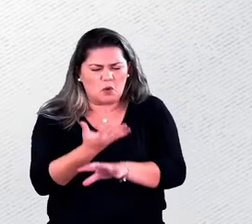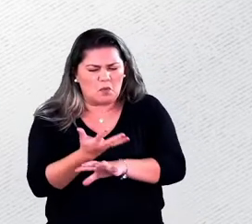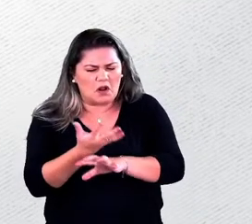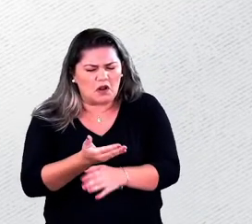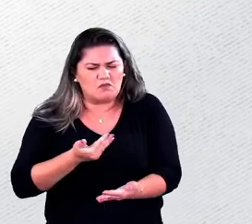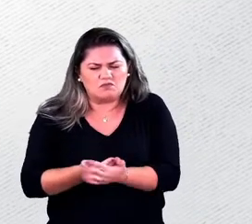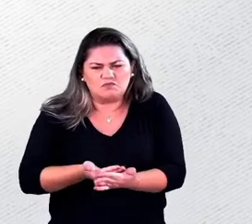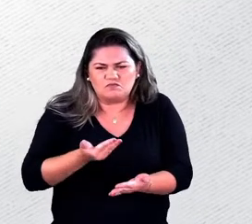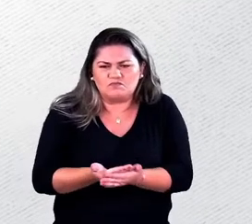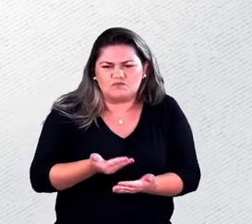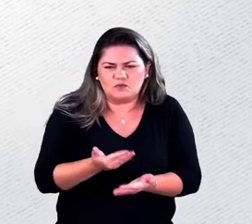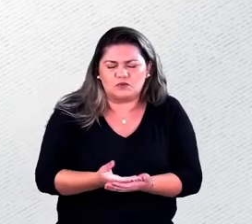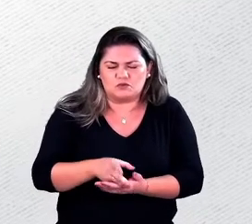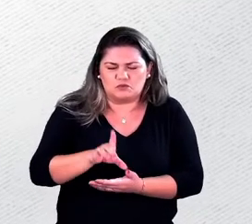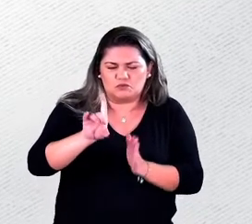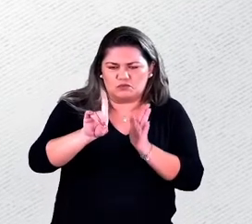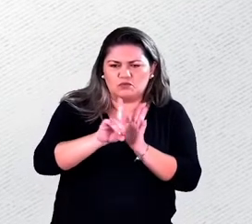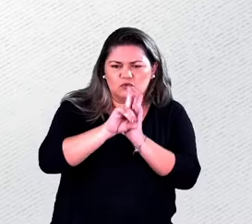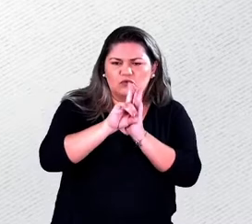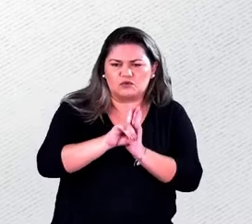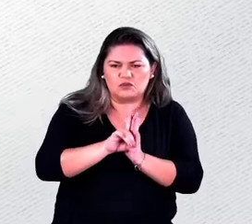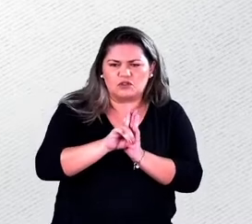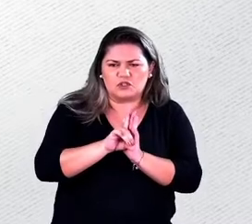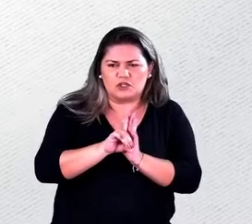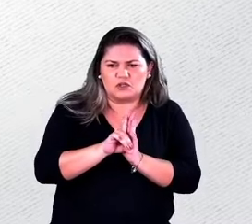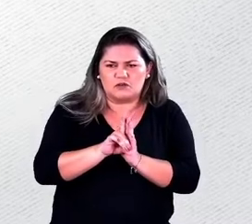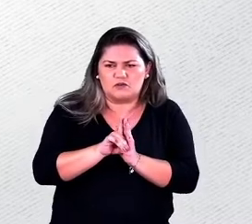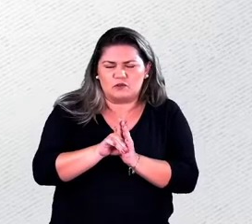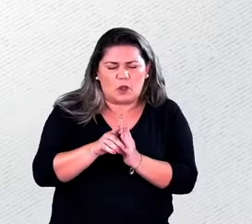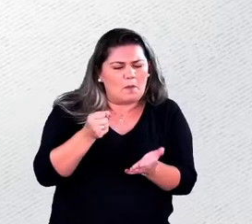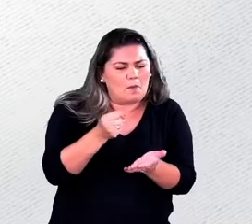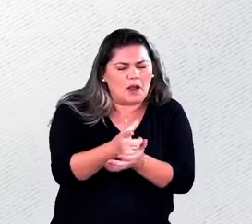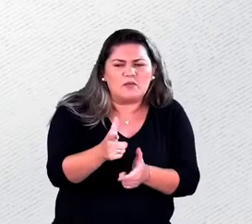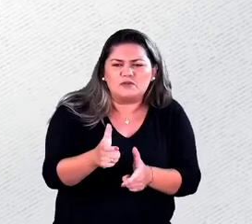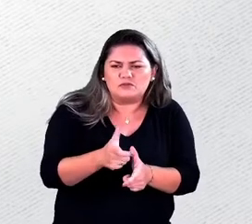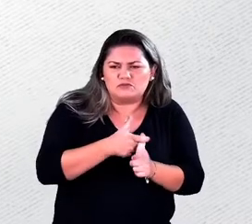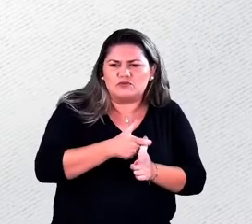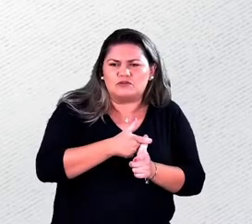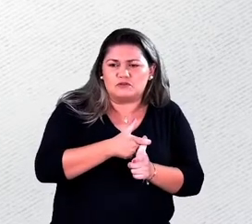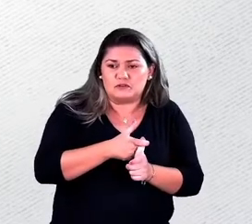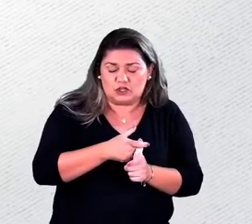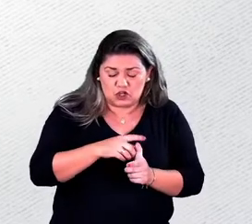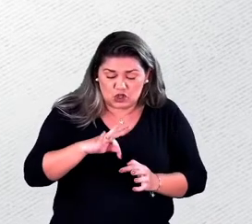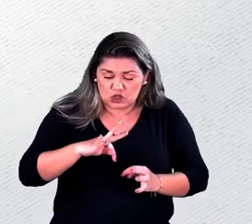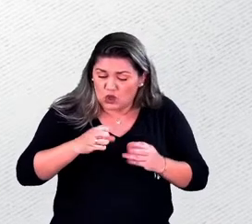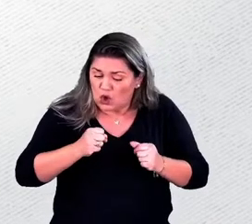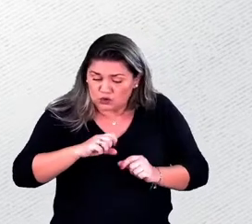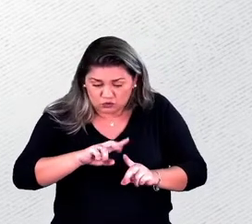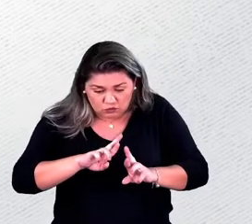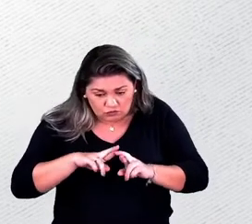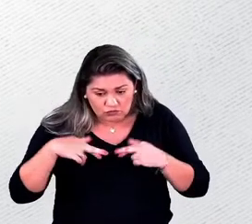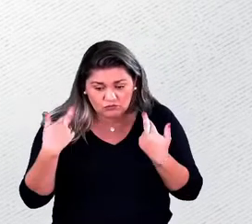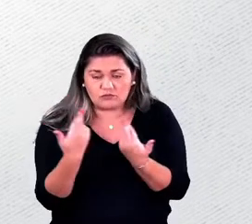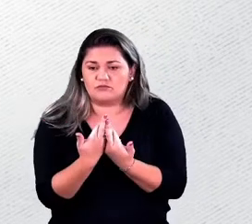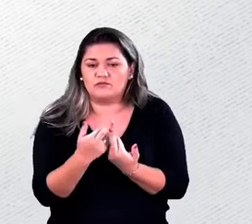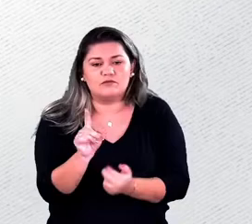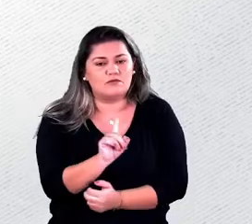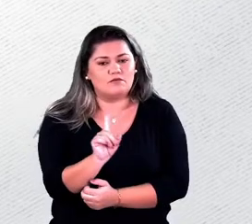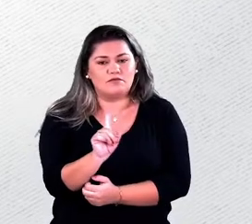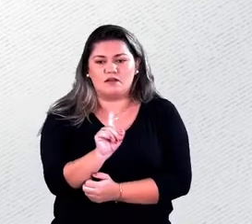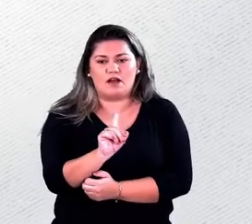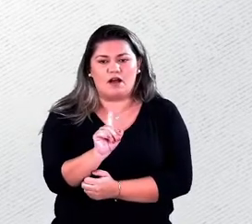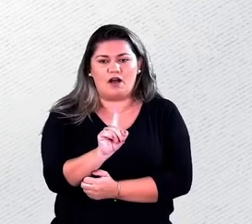estudiosos do direito da insolvência e que estão aqui todos reunidos não em função